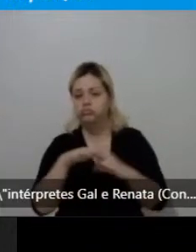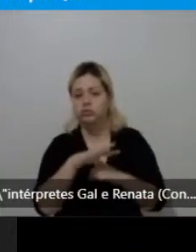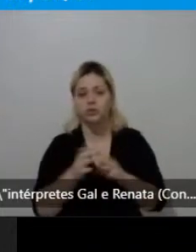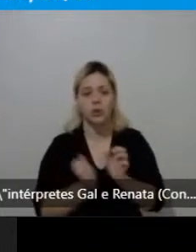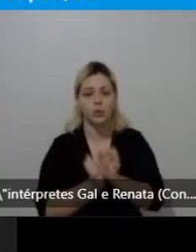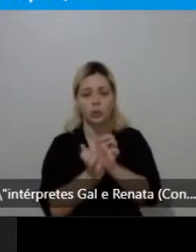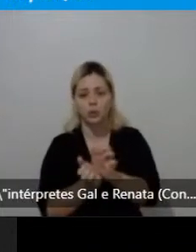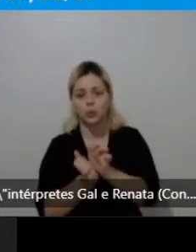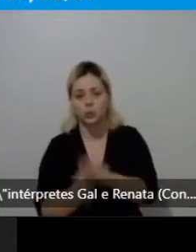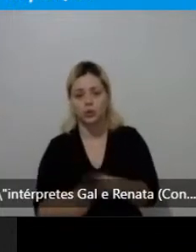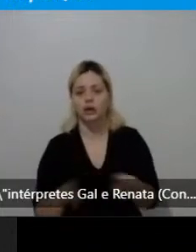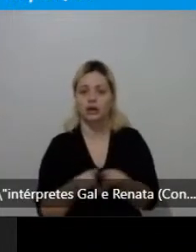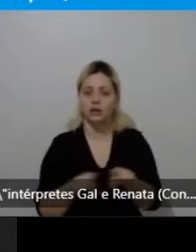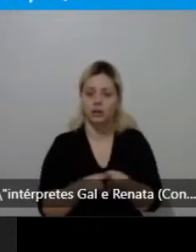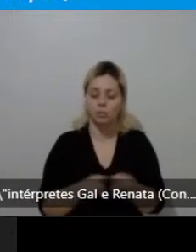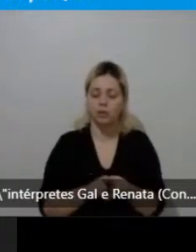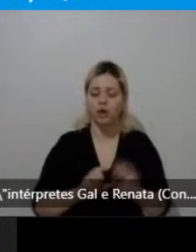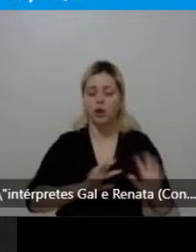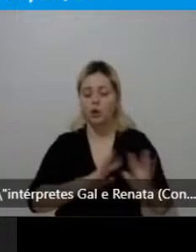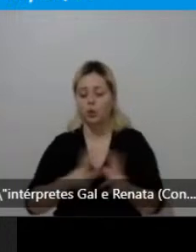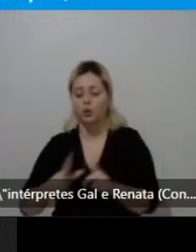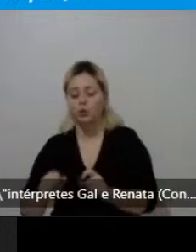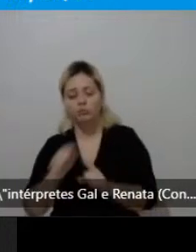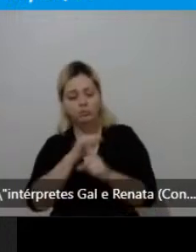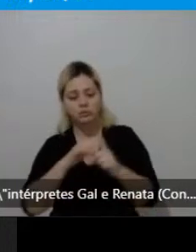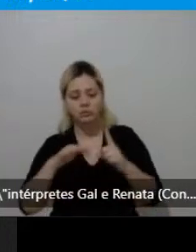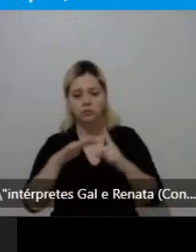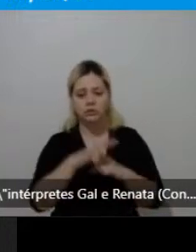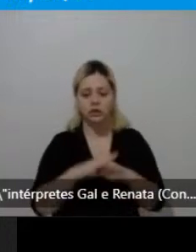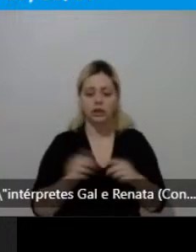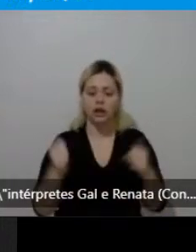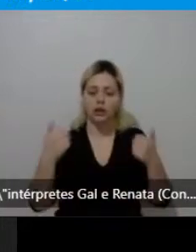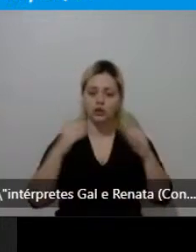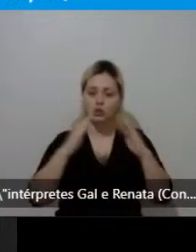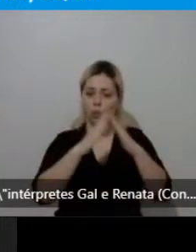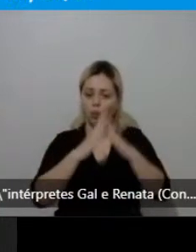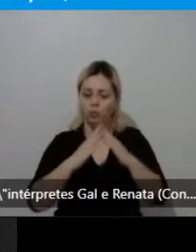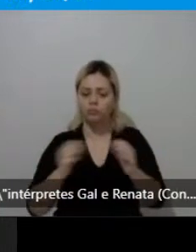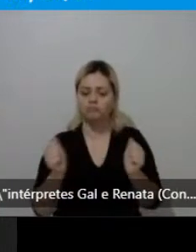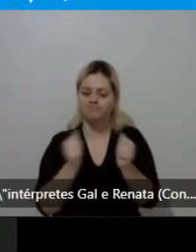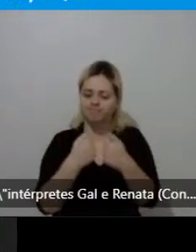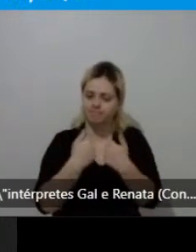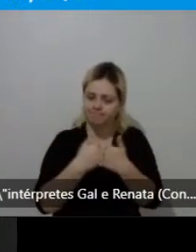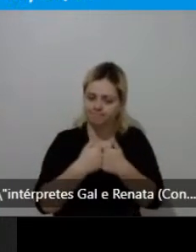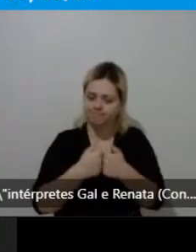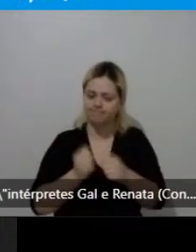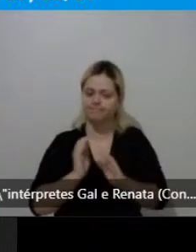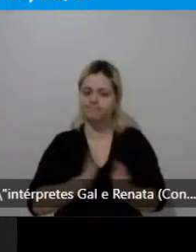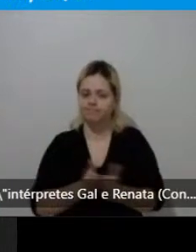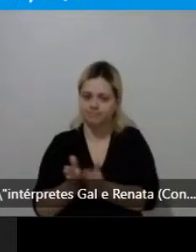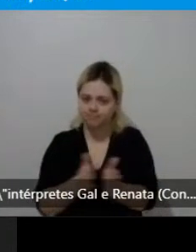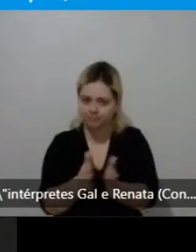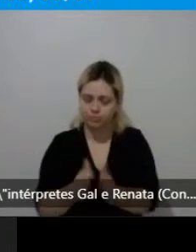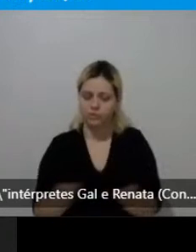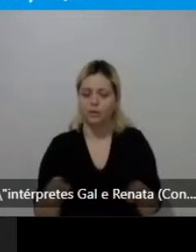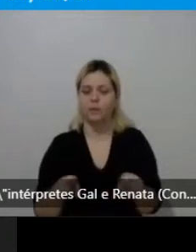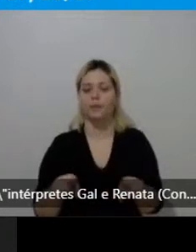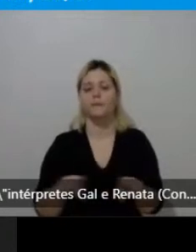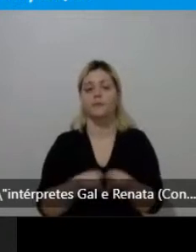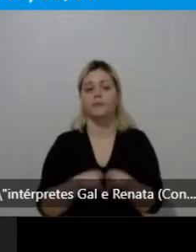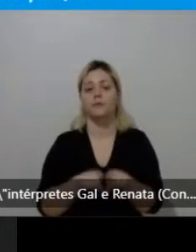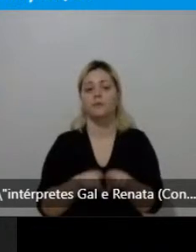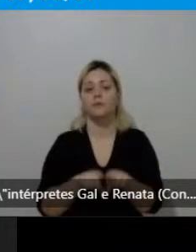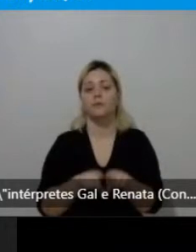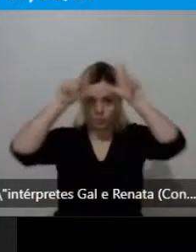população ribeirinha na Amazônia, né, pela Secretaria de Patrimônio da União, seja em 2007, com o reconhecimento da Política Nacional